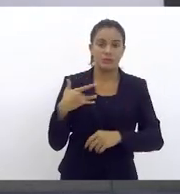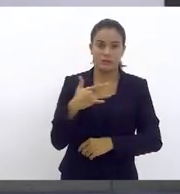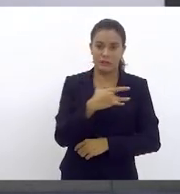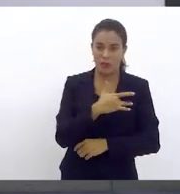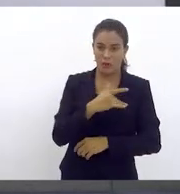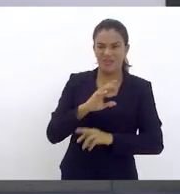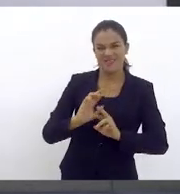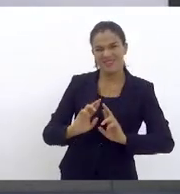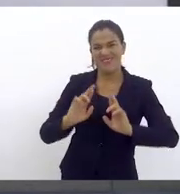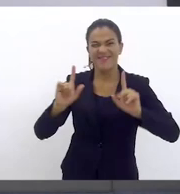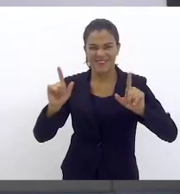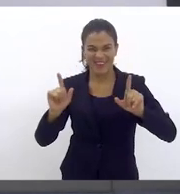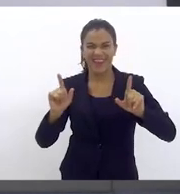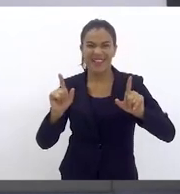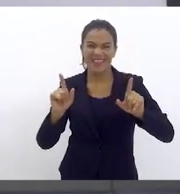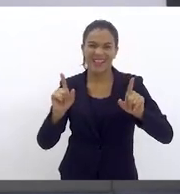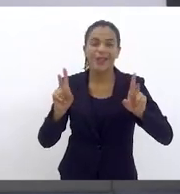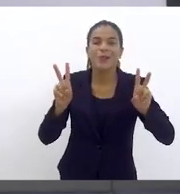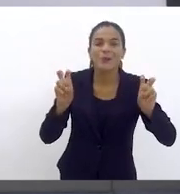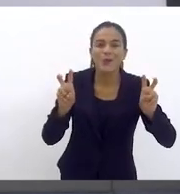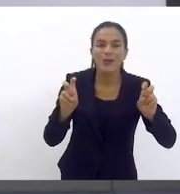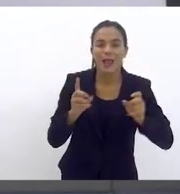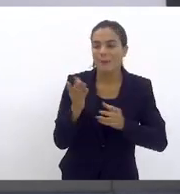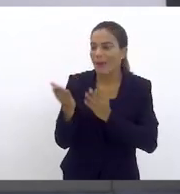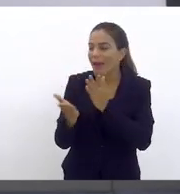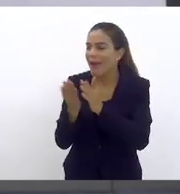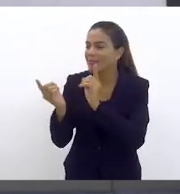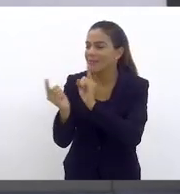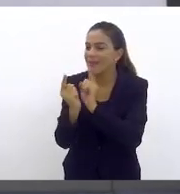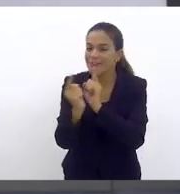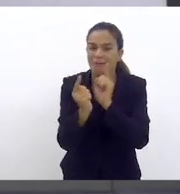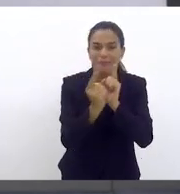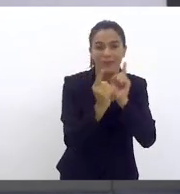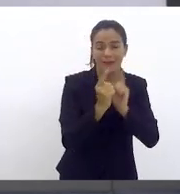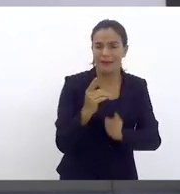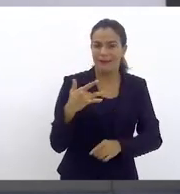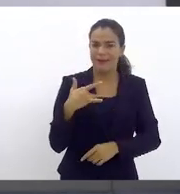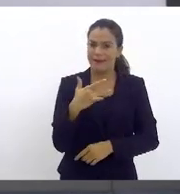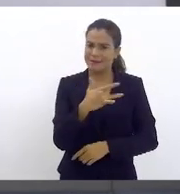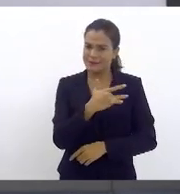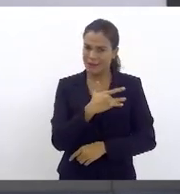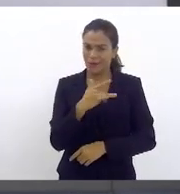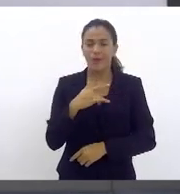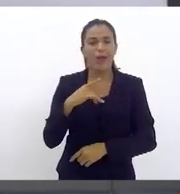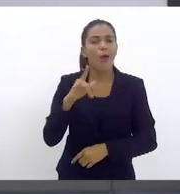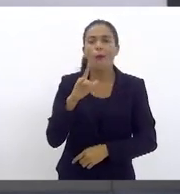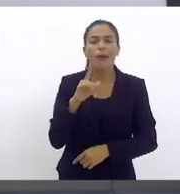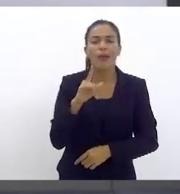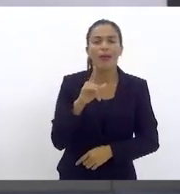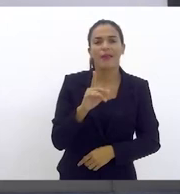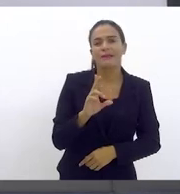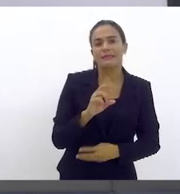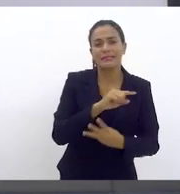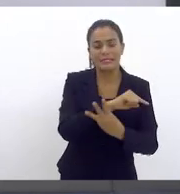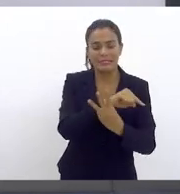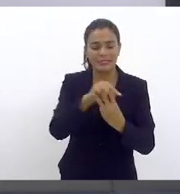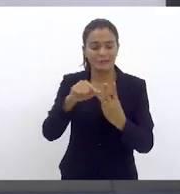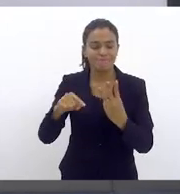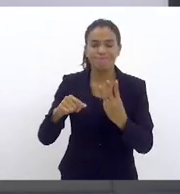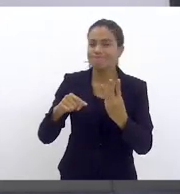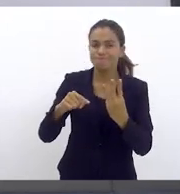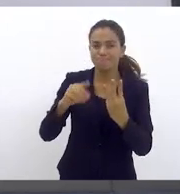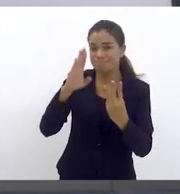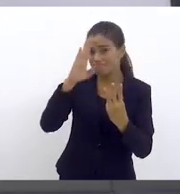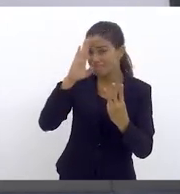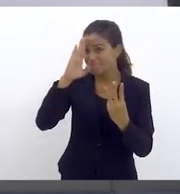seu acolhimento do seu atendimento ao público a saúde ela é um dos tripés da Seguridade Social